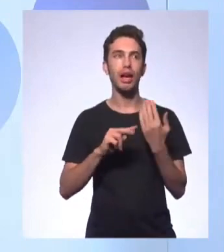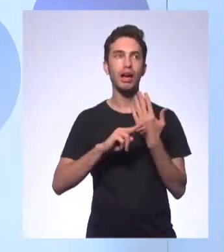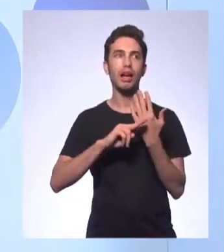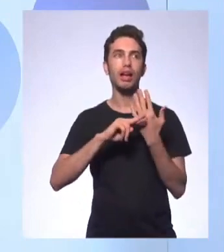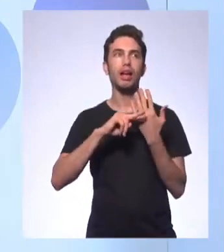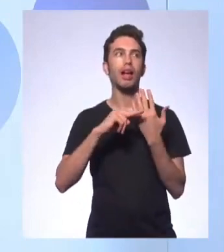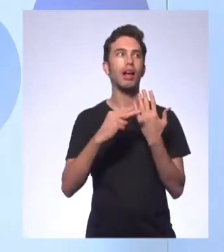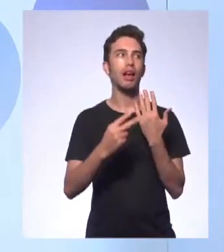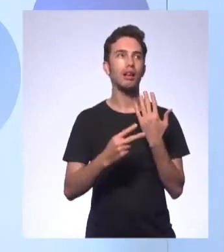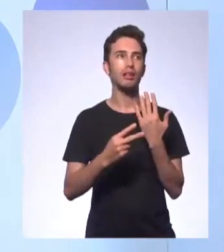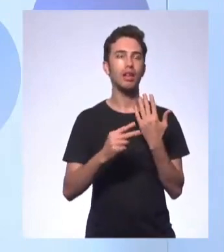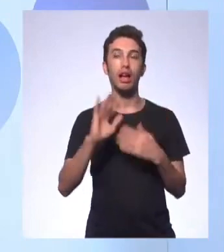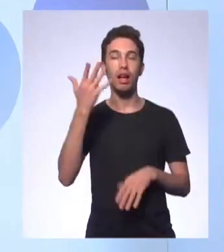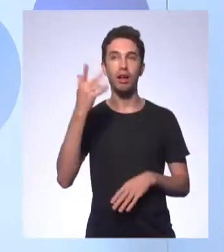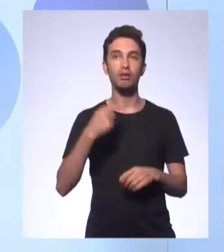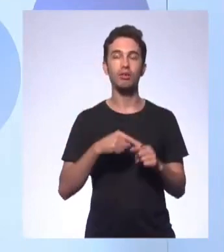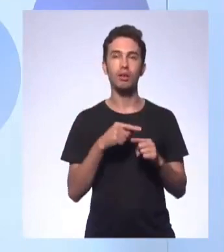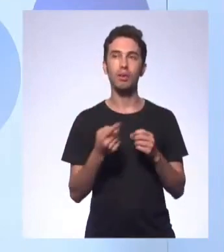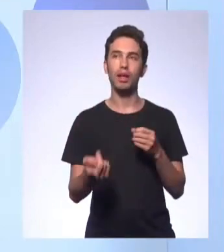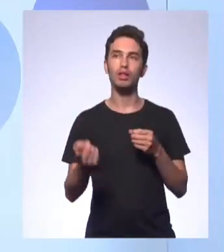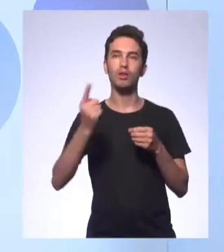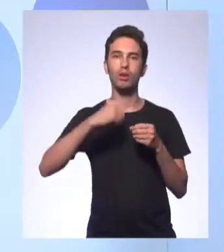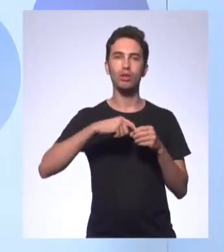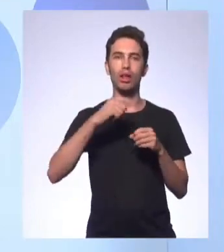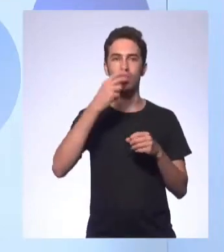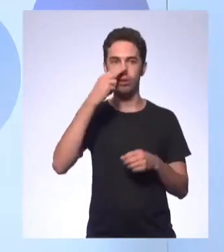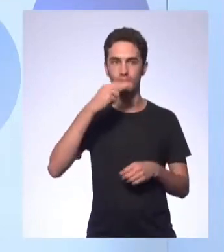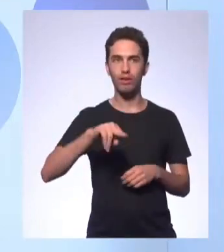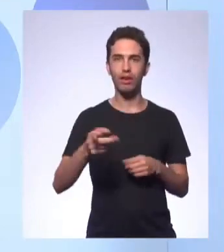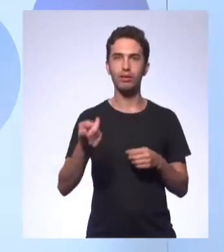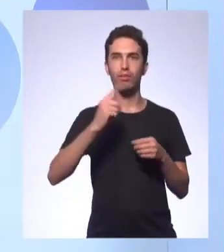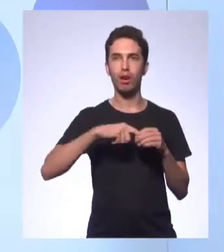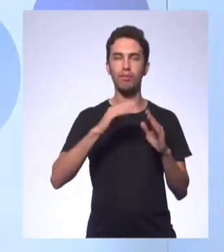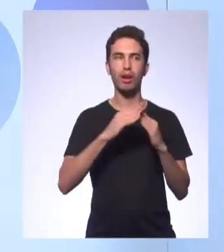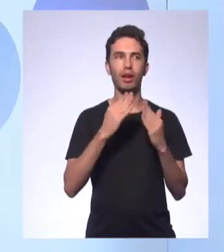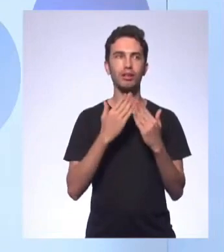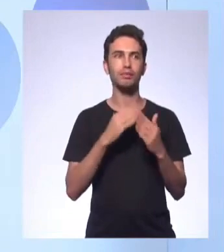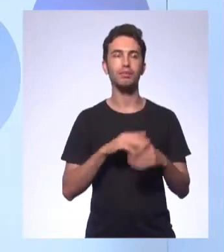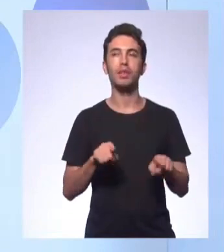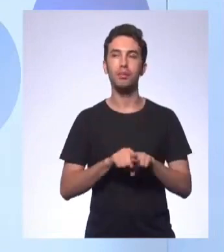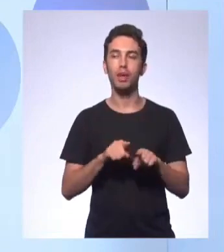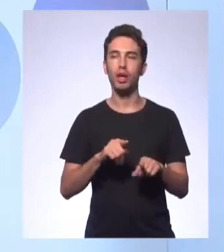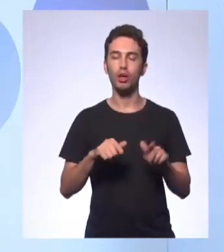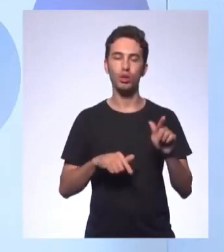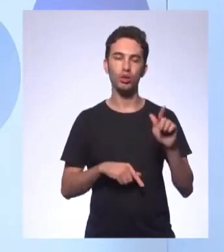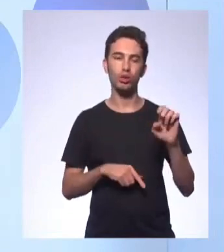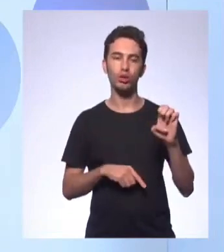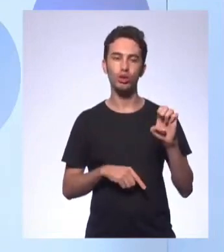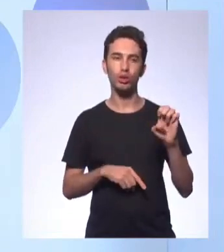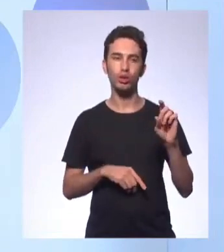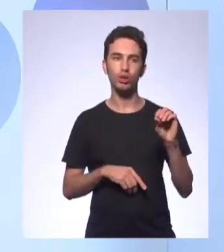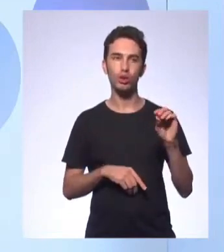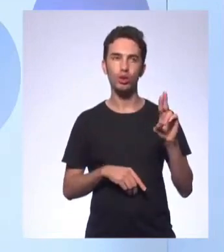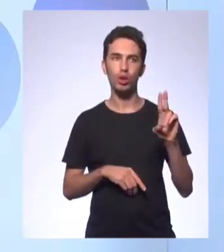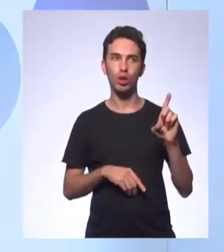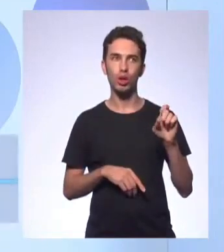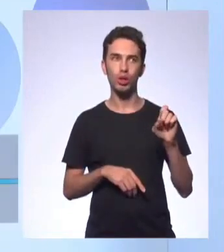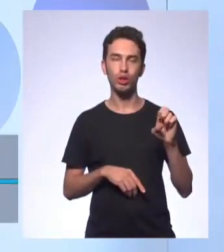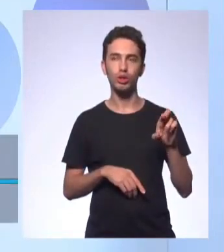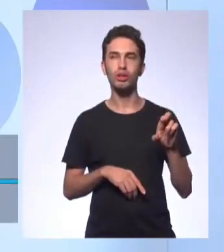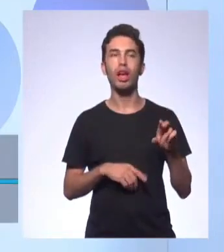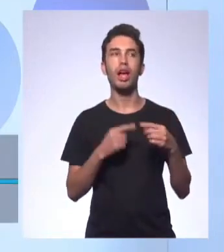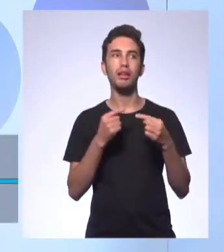casa. Né? O professor Jorge aqui compartilhando também. O objetivo da presença dos elefantes são os turistas